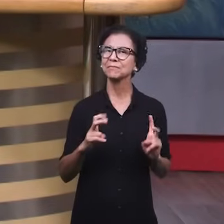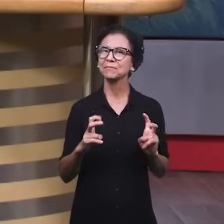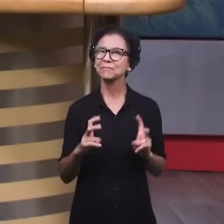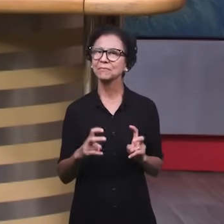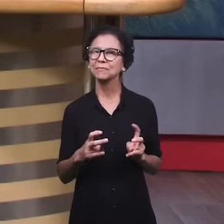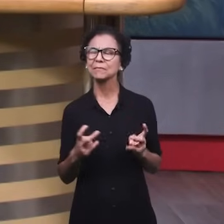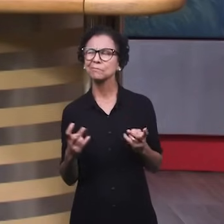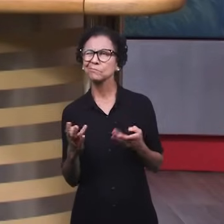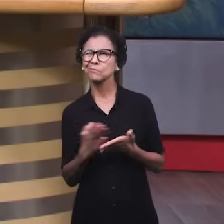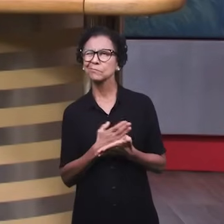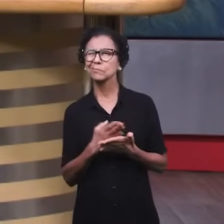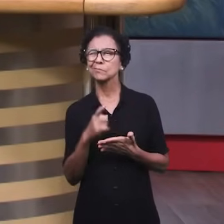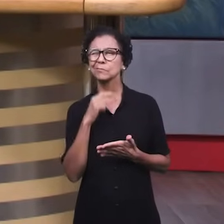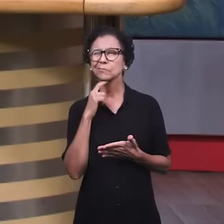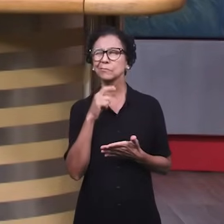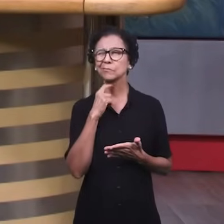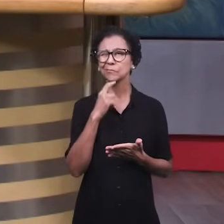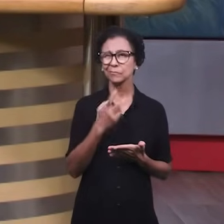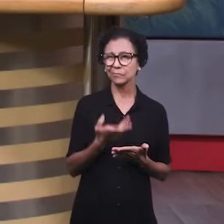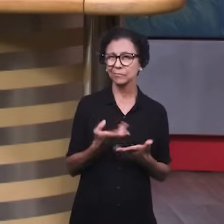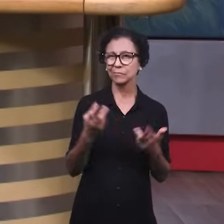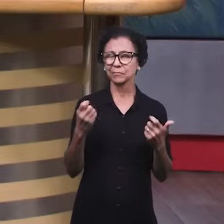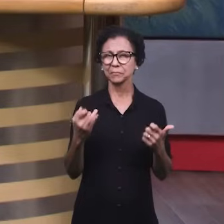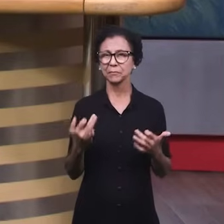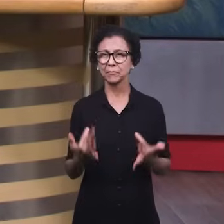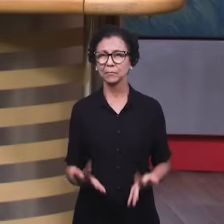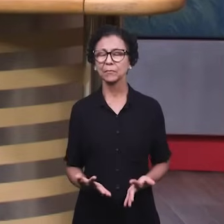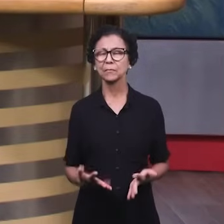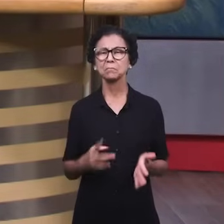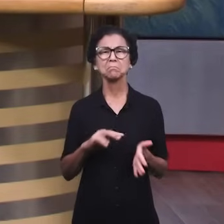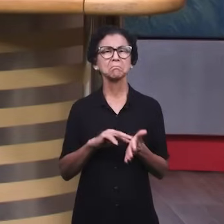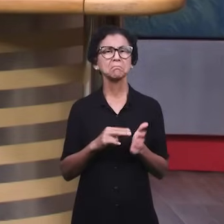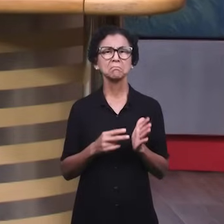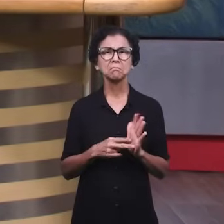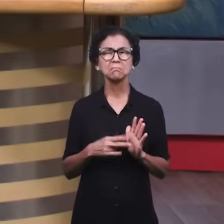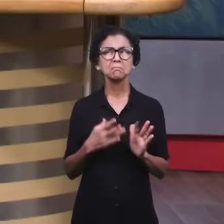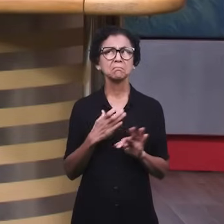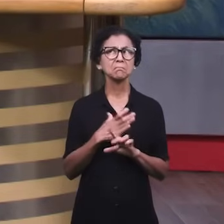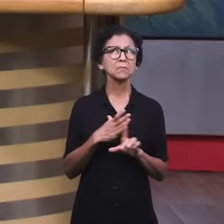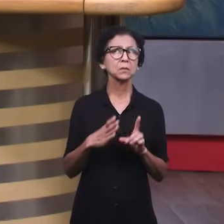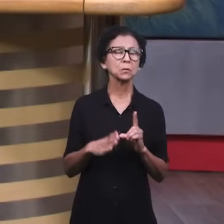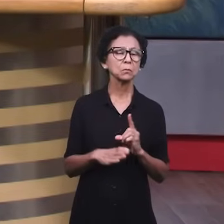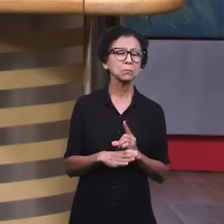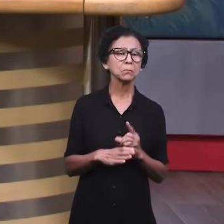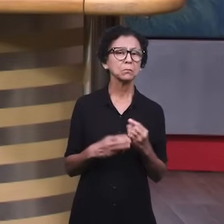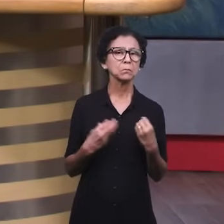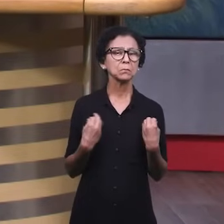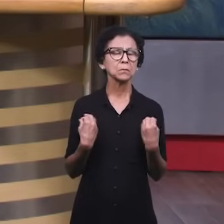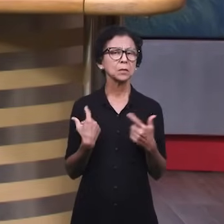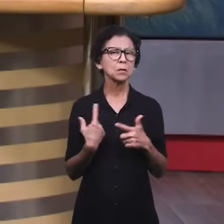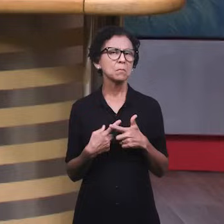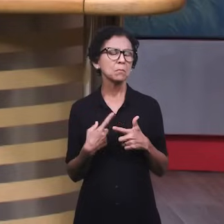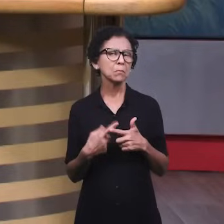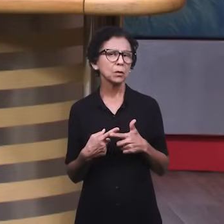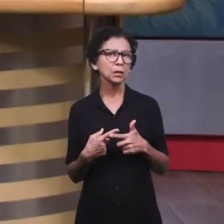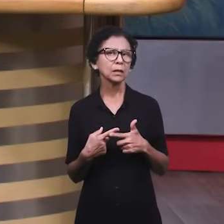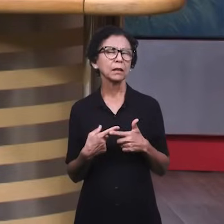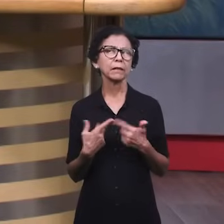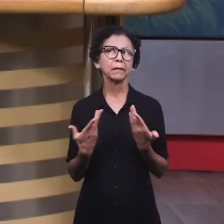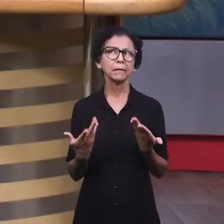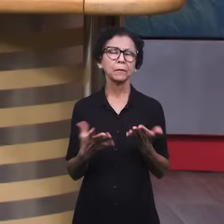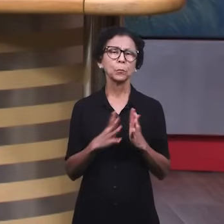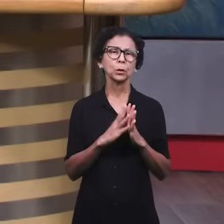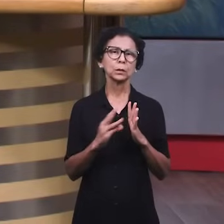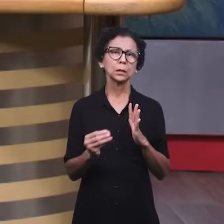porque algumas dúvidas vão ser tiradas de qual o significado desse culto eh Por que que nós fazemos dessa